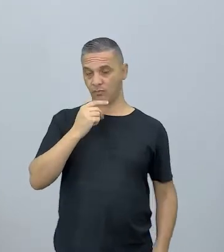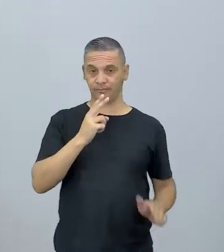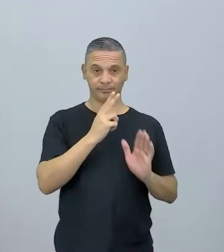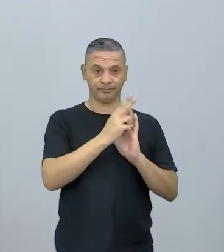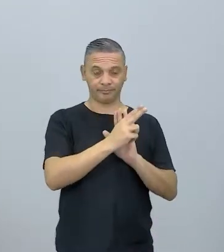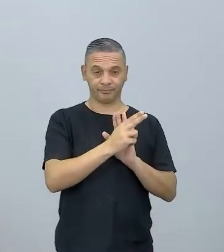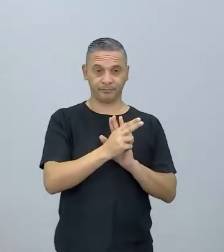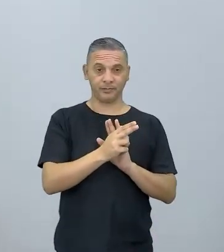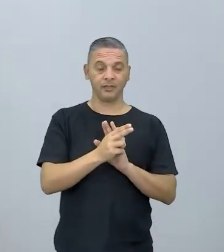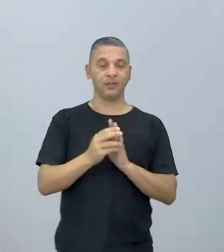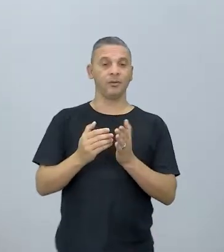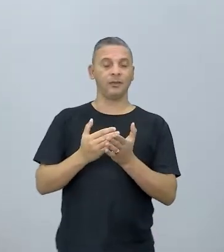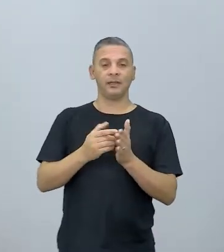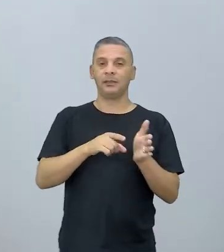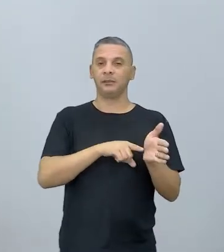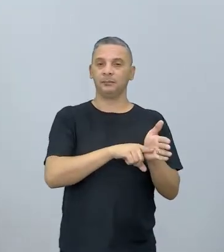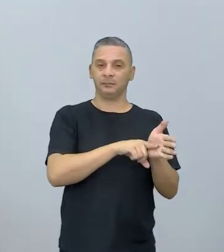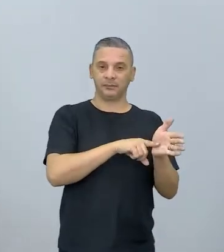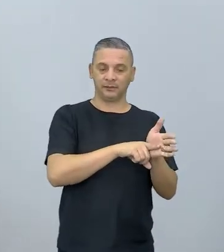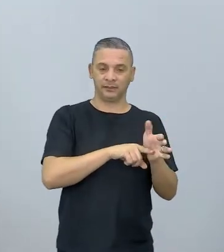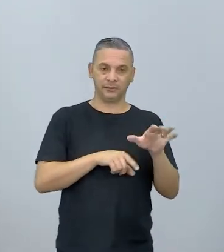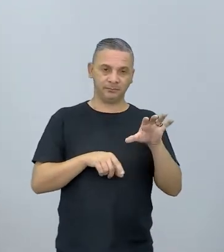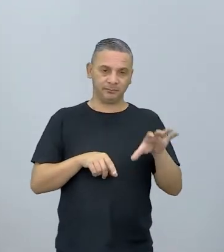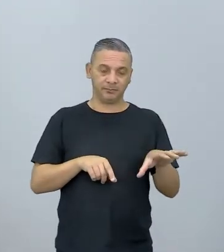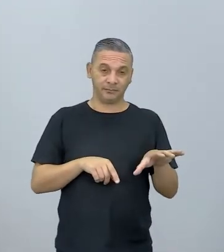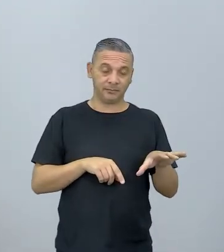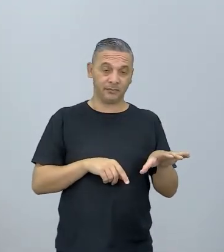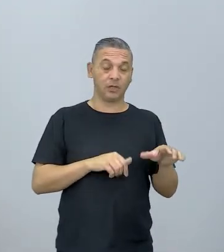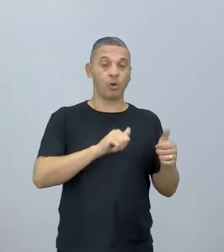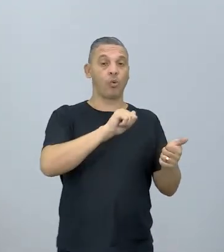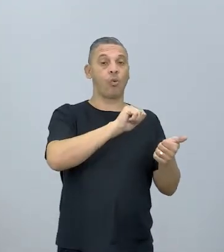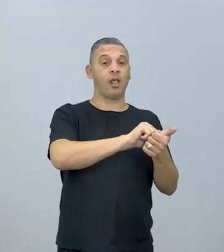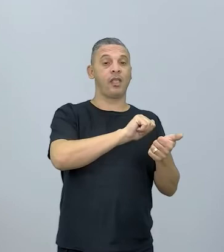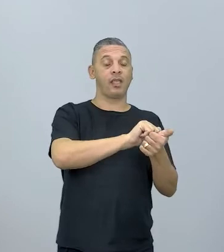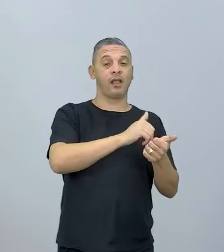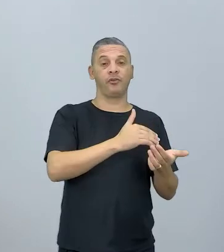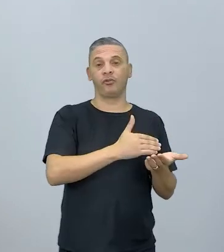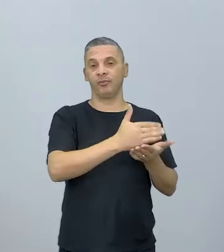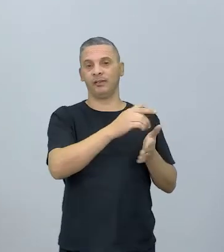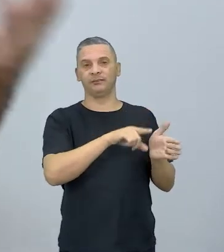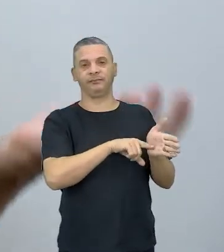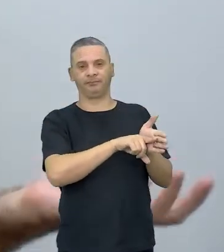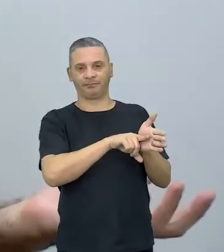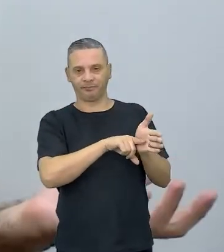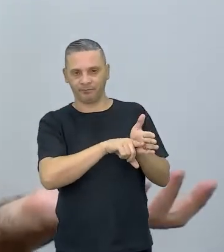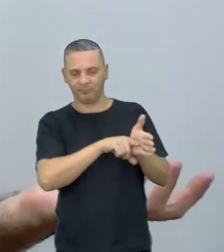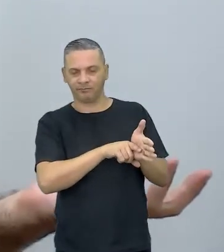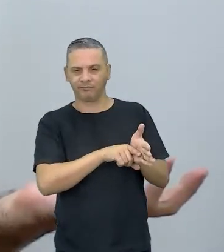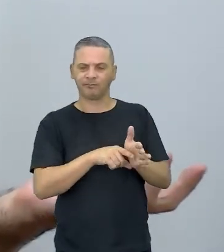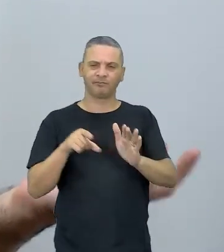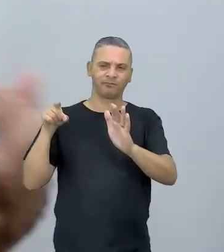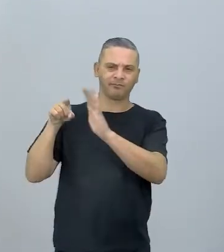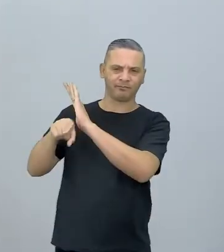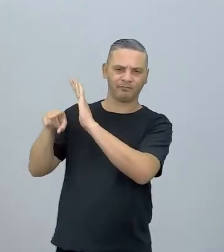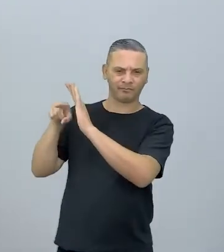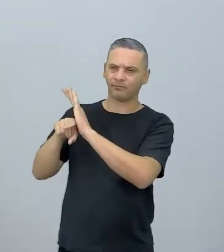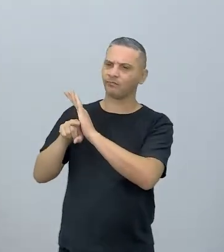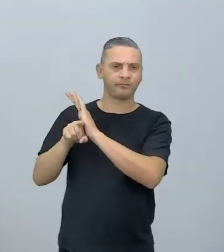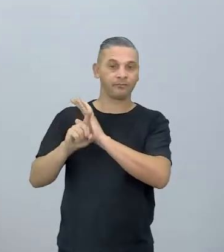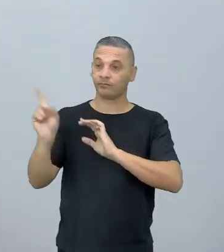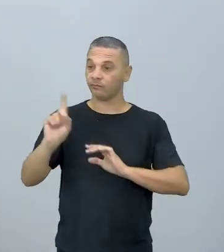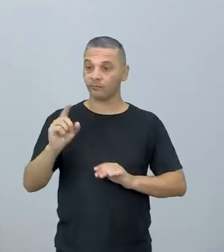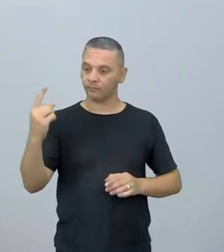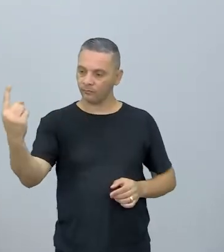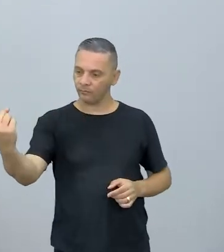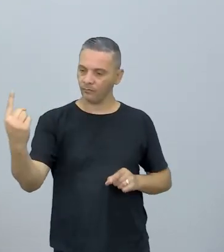daí ele lançava a mão da pesquisa qualitativa, né? Que daí já não eram mais os questionários, eram as